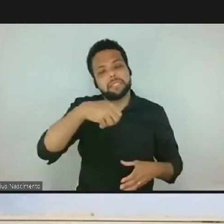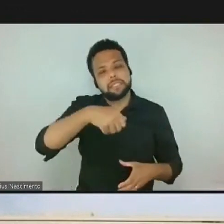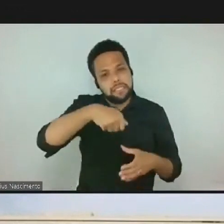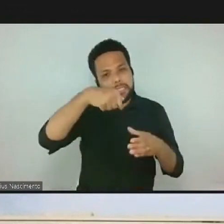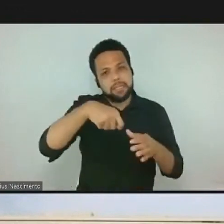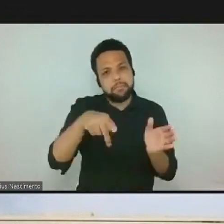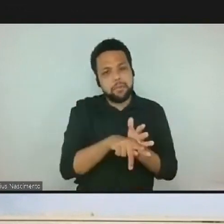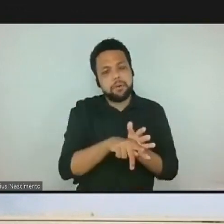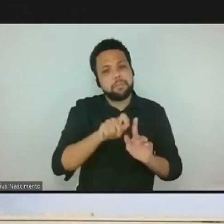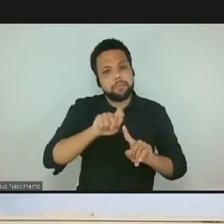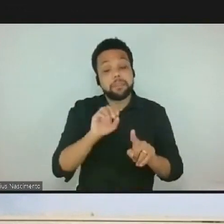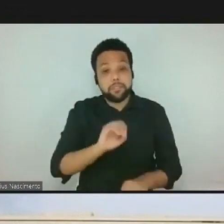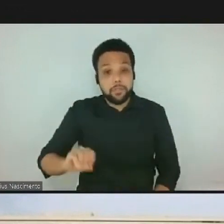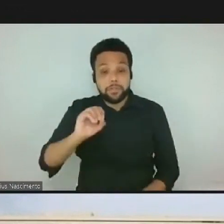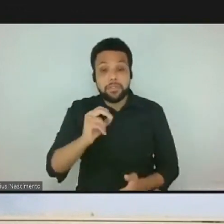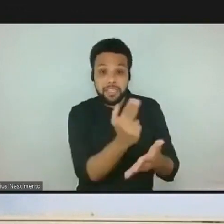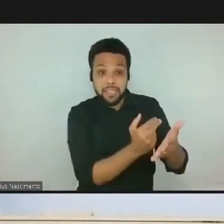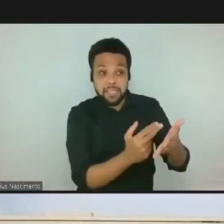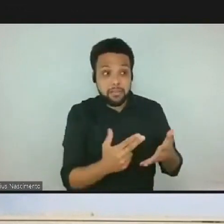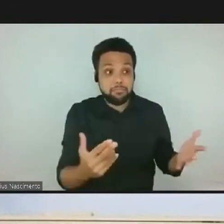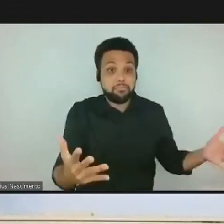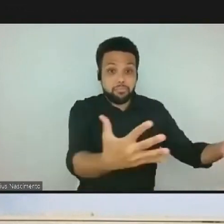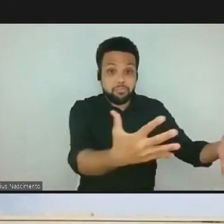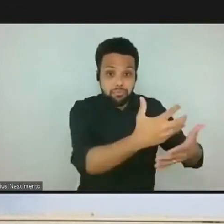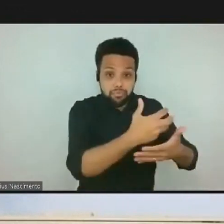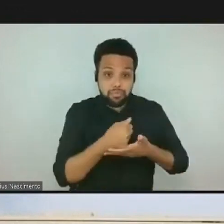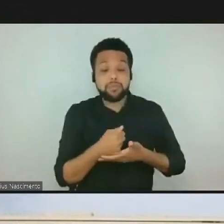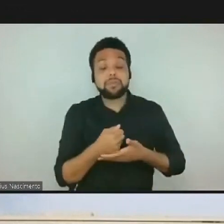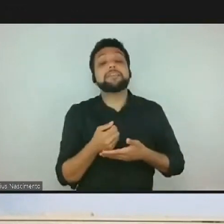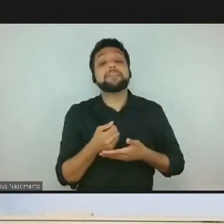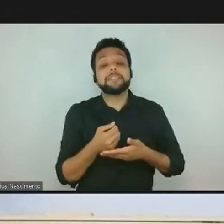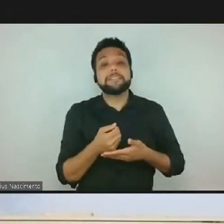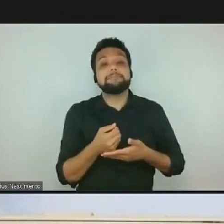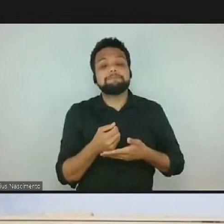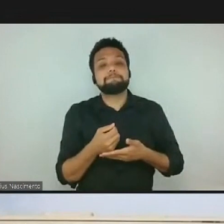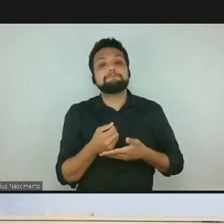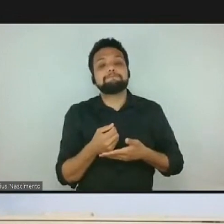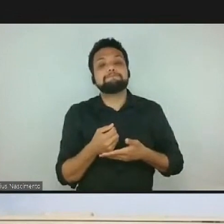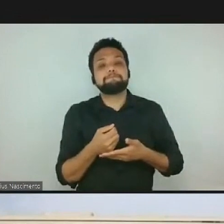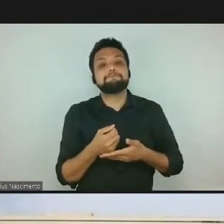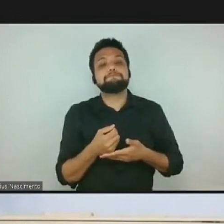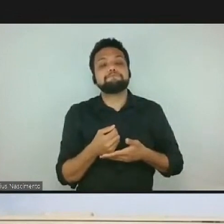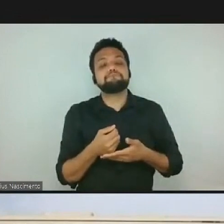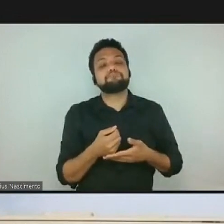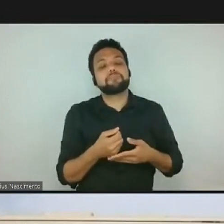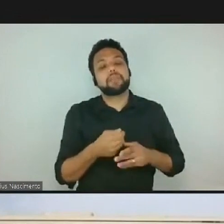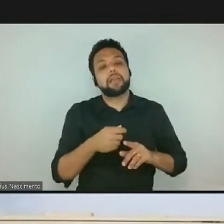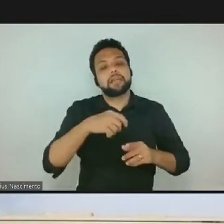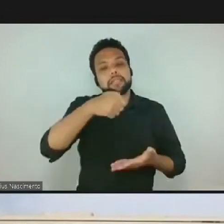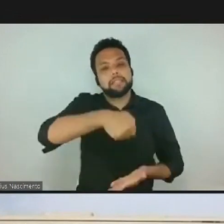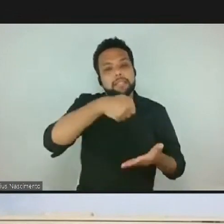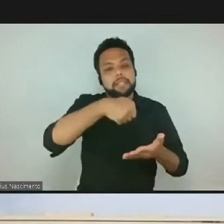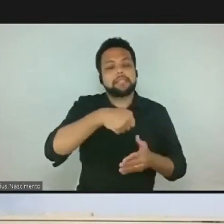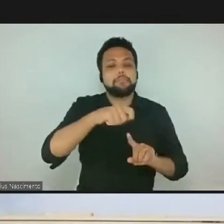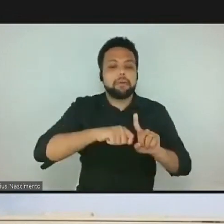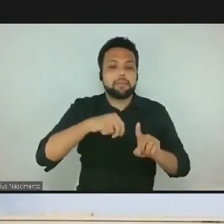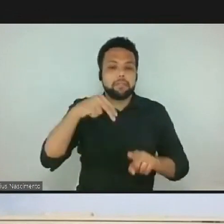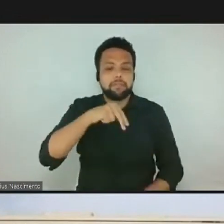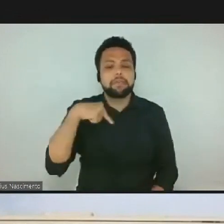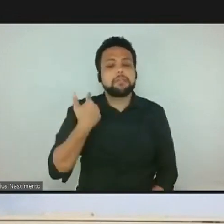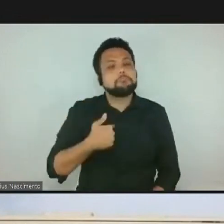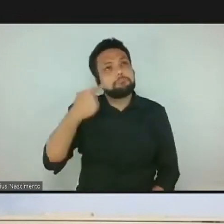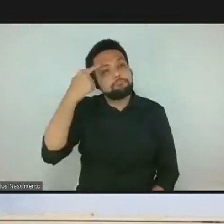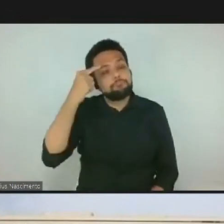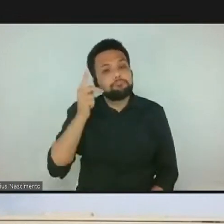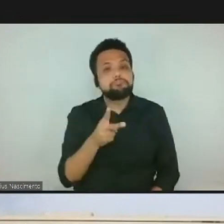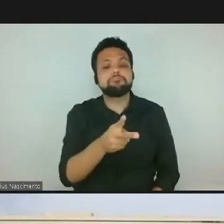foram coletados e entregues aí na sexta de novembro. E a gente estuda a possibilidade de